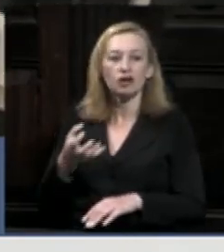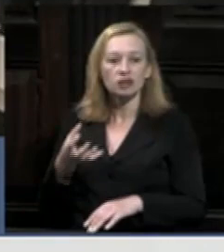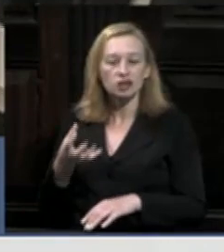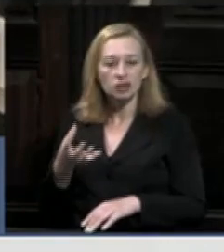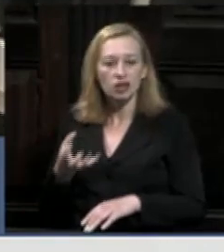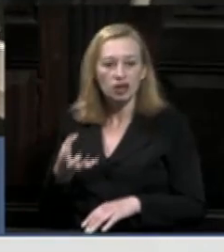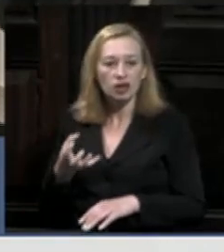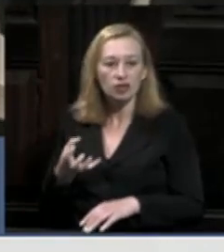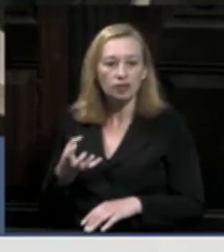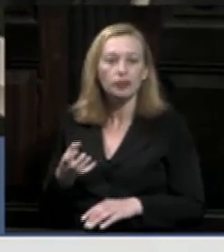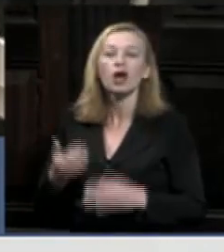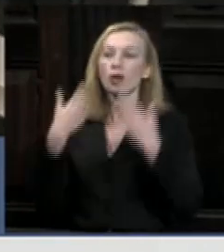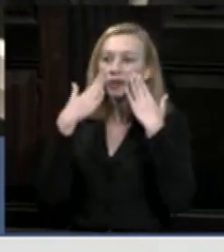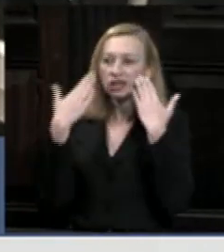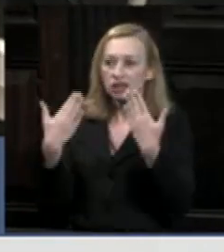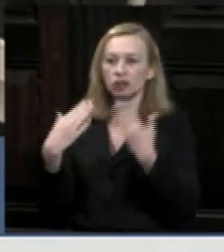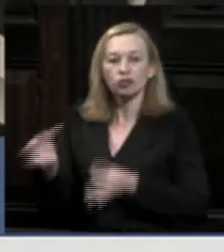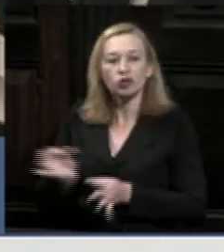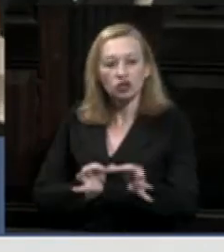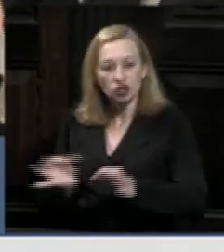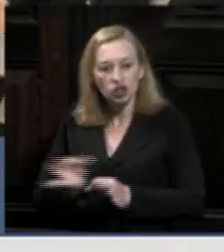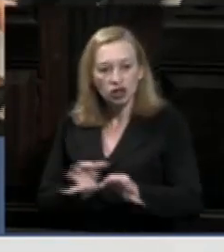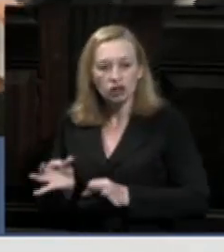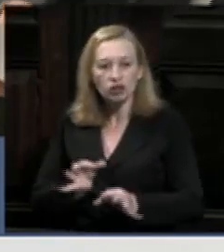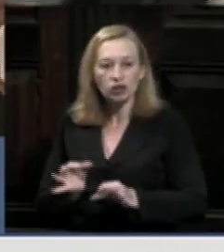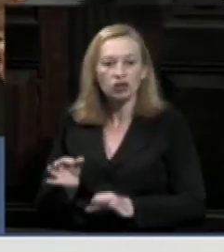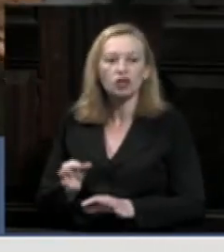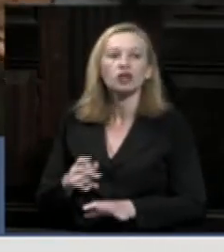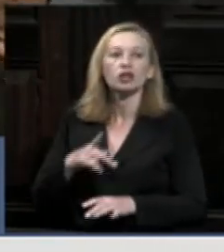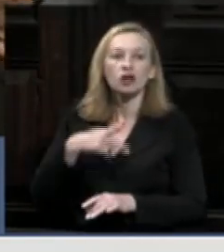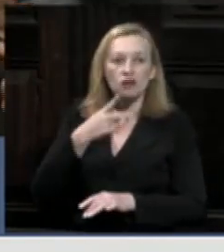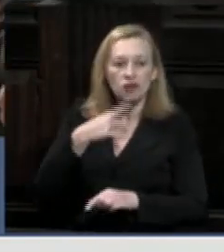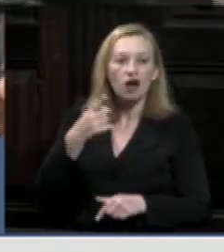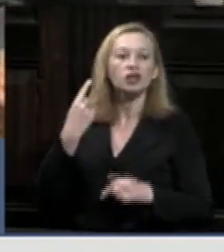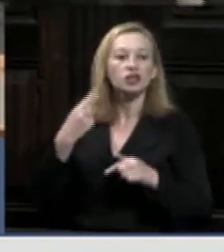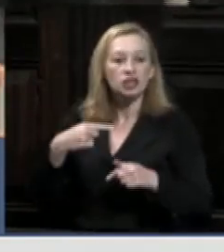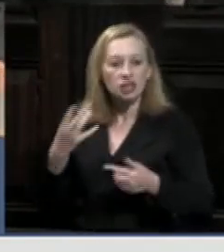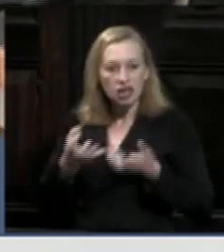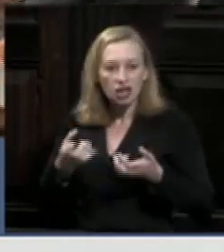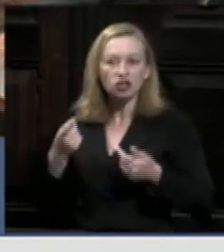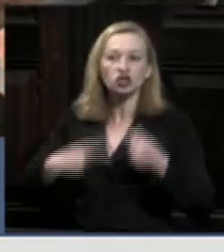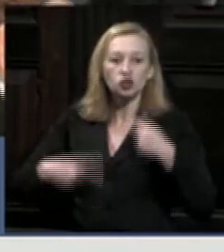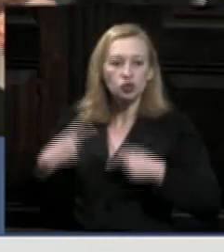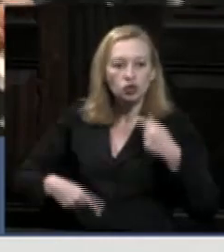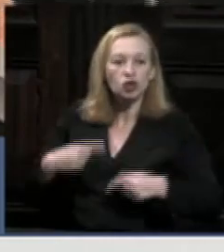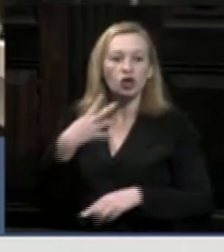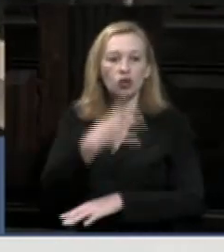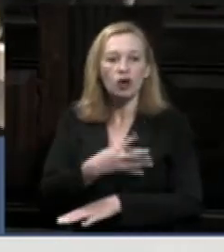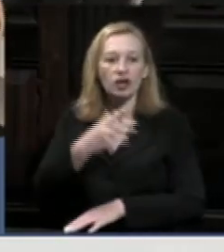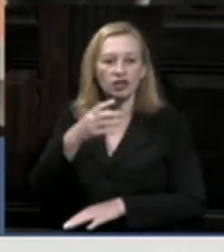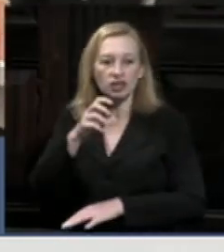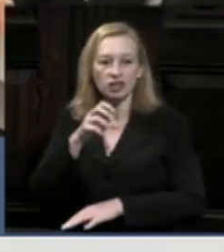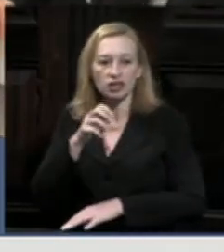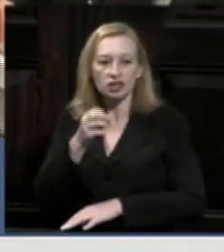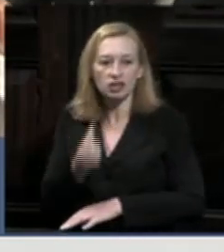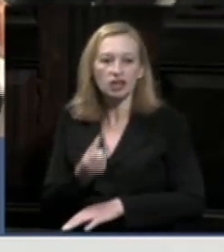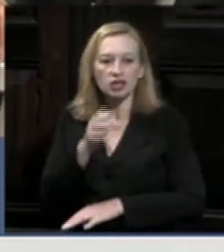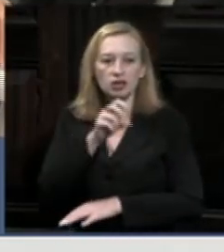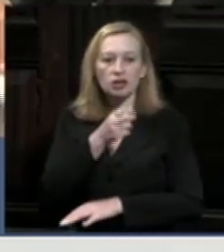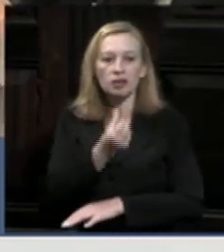mas apresentei um projeto que eu faço questão de discutir o que é o projeto 4664 de